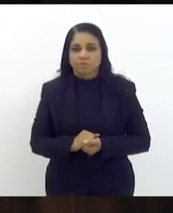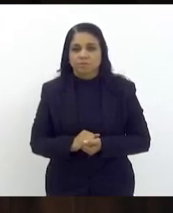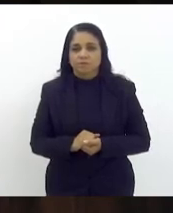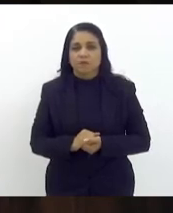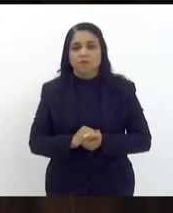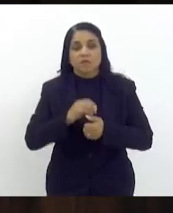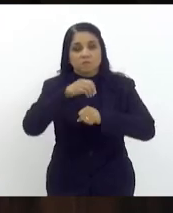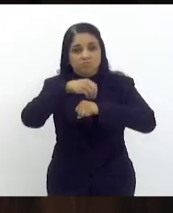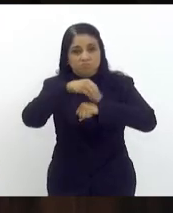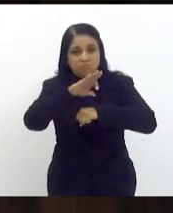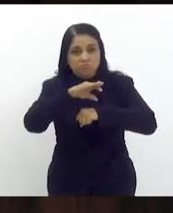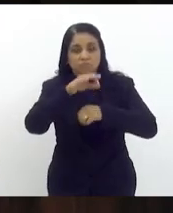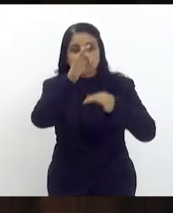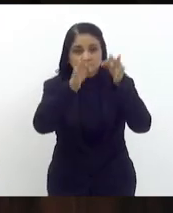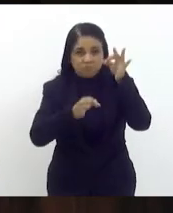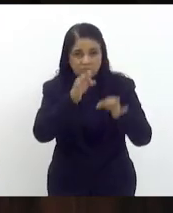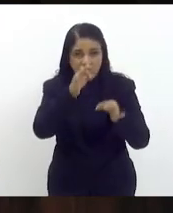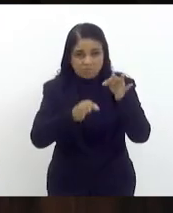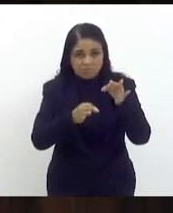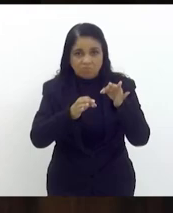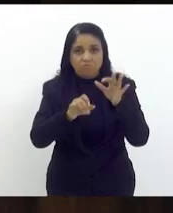Indicação legislativa número